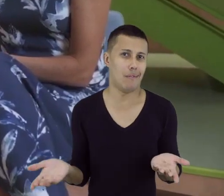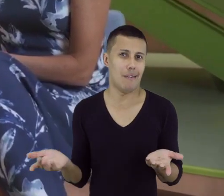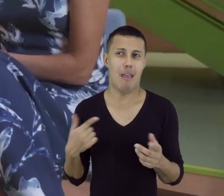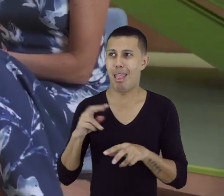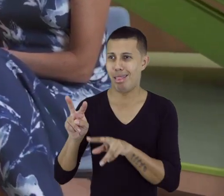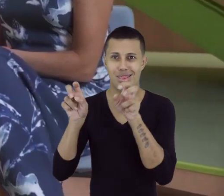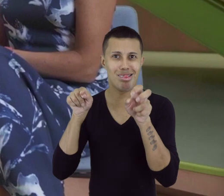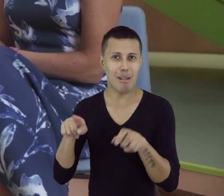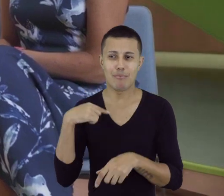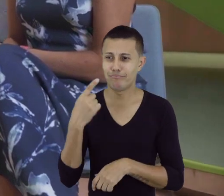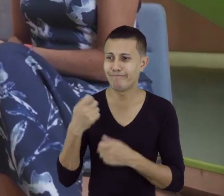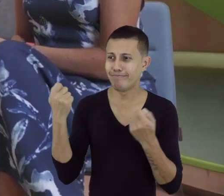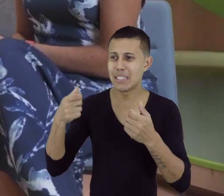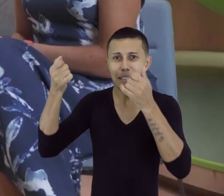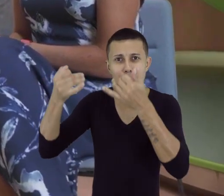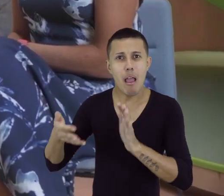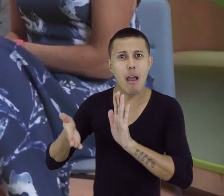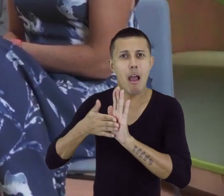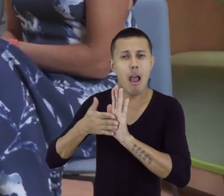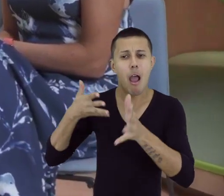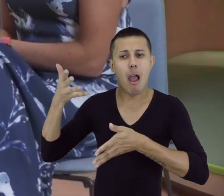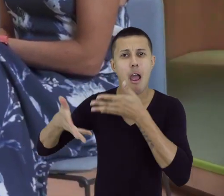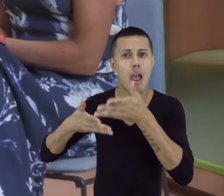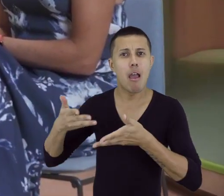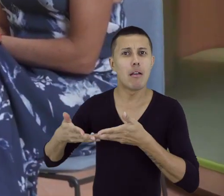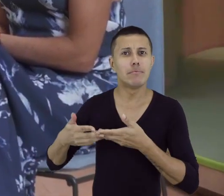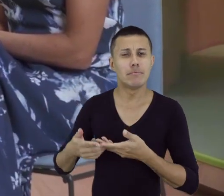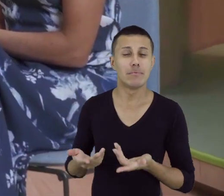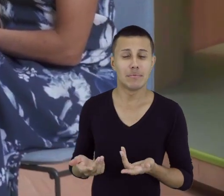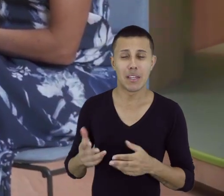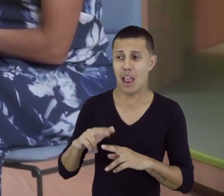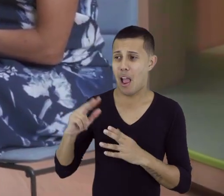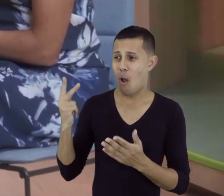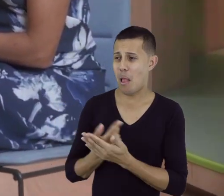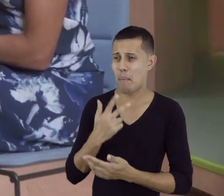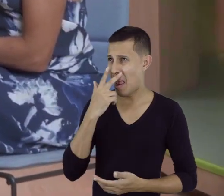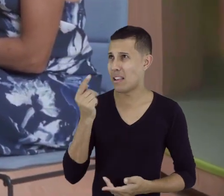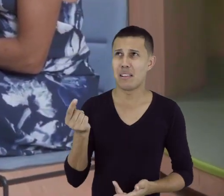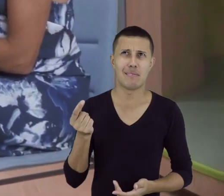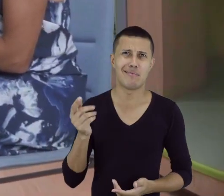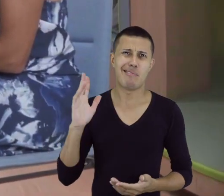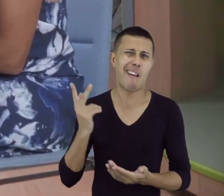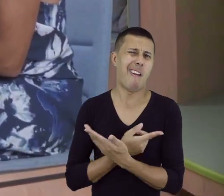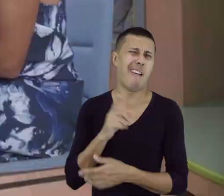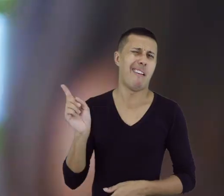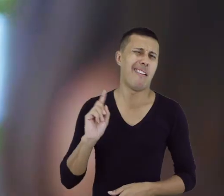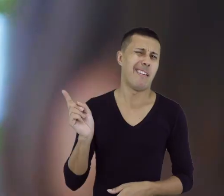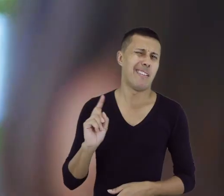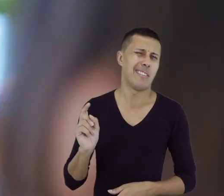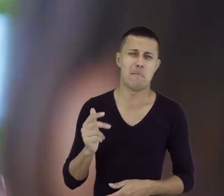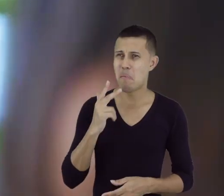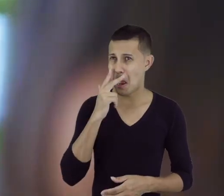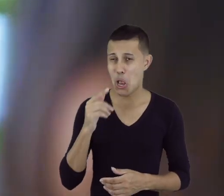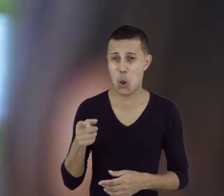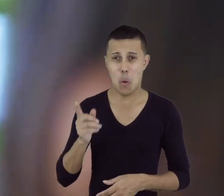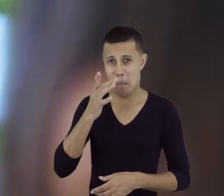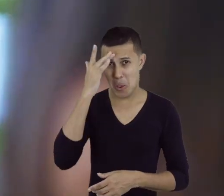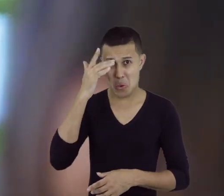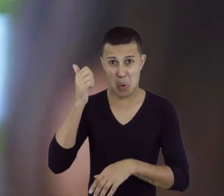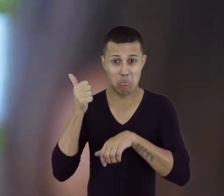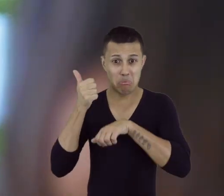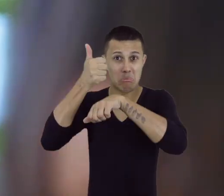assim, é um assunto que a gente precisa pôr em pauta, porque ele acontece. Eu achava que ele não acontecia porque eu, sei lá, me via como